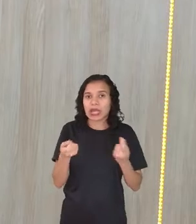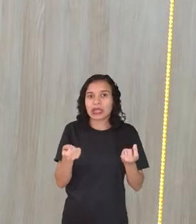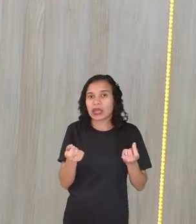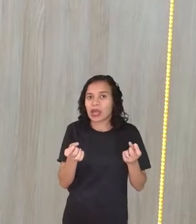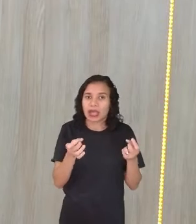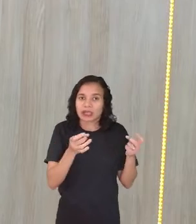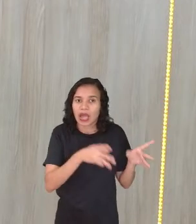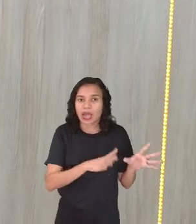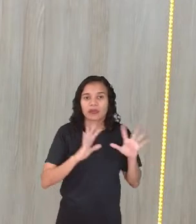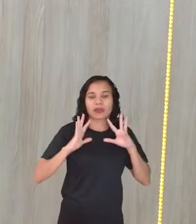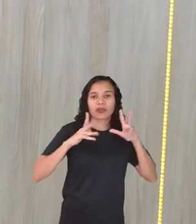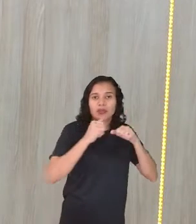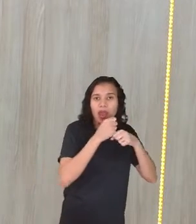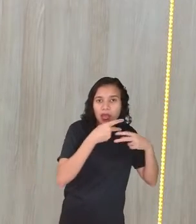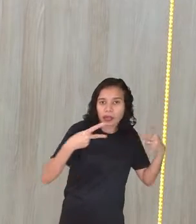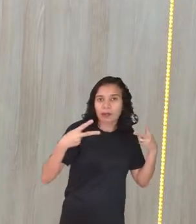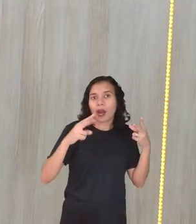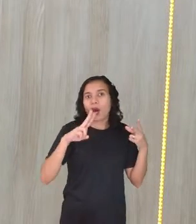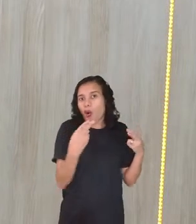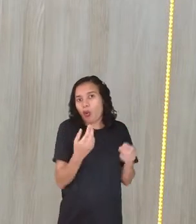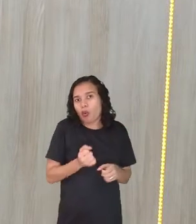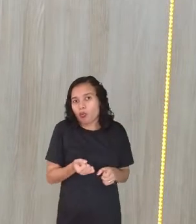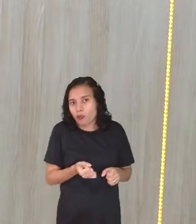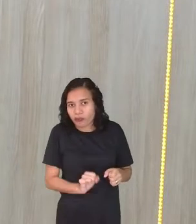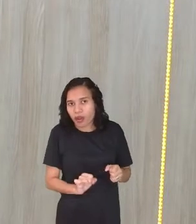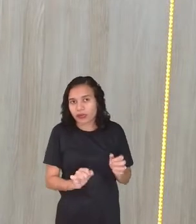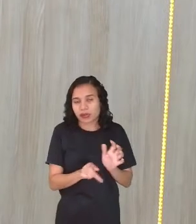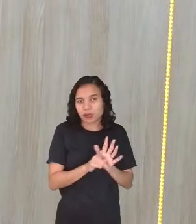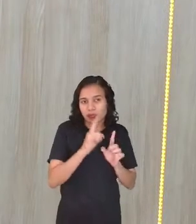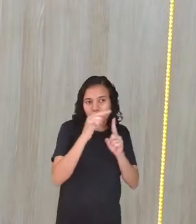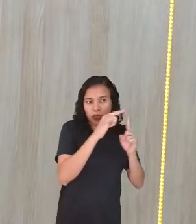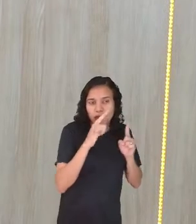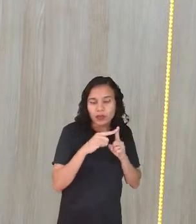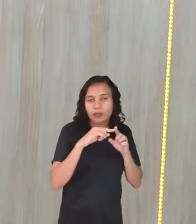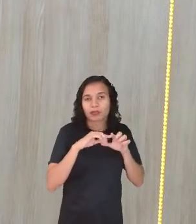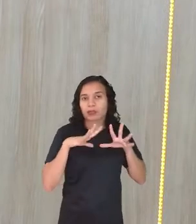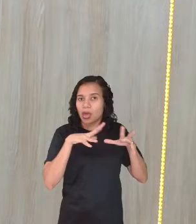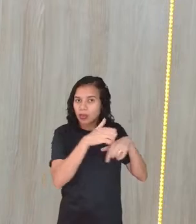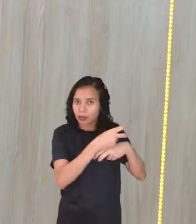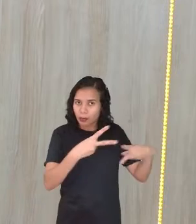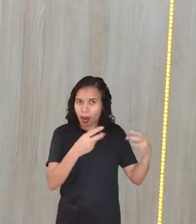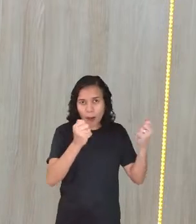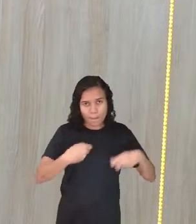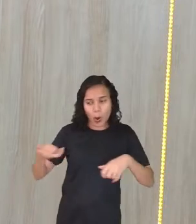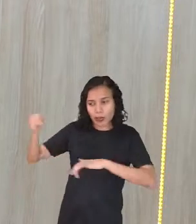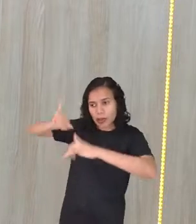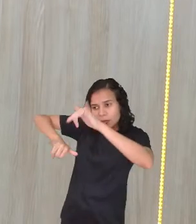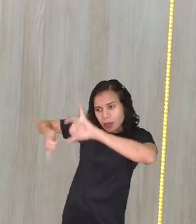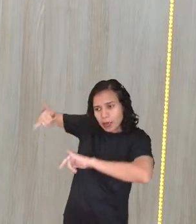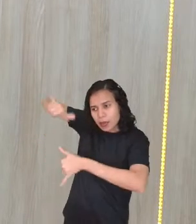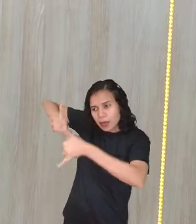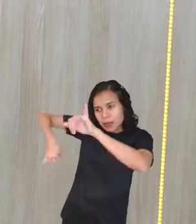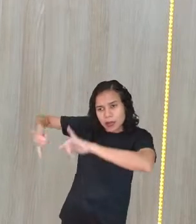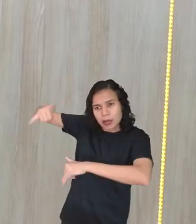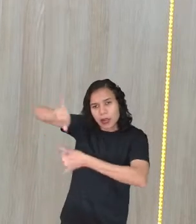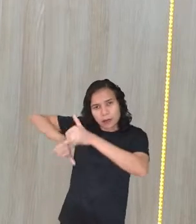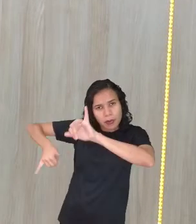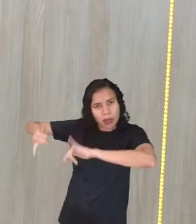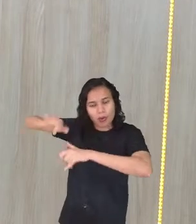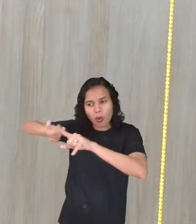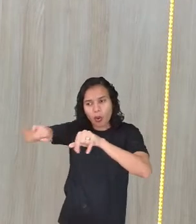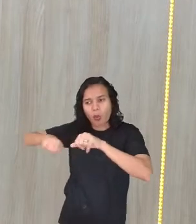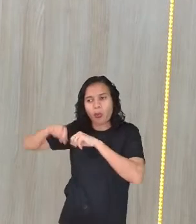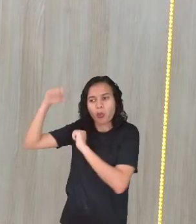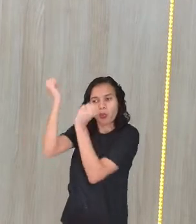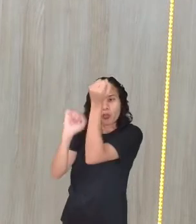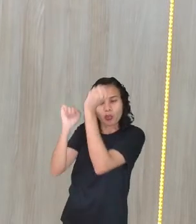animais e vegetais, excremento também, que são as fezes, mas também pode ser adicionado substâncias que foram manipuladas em